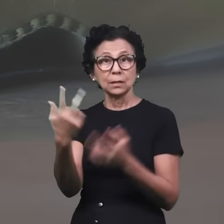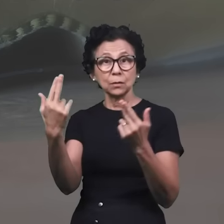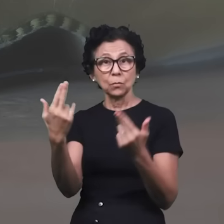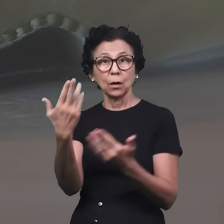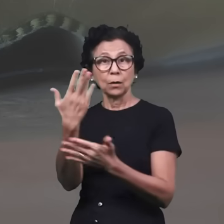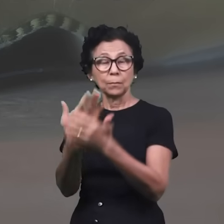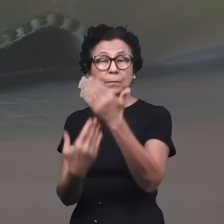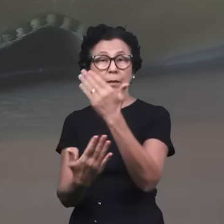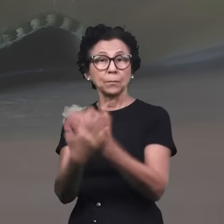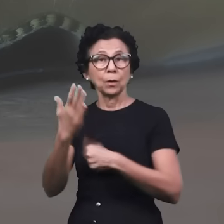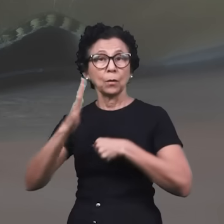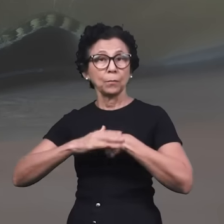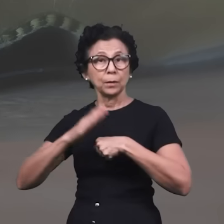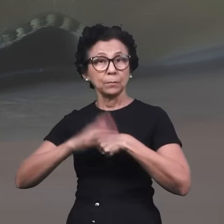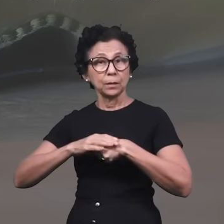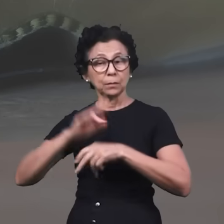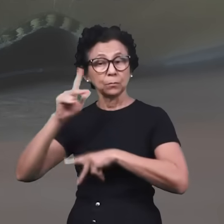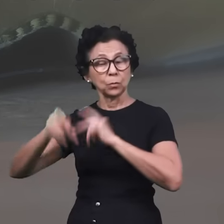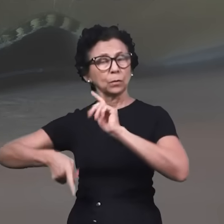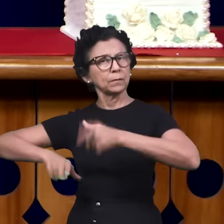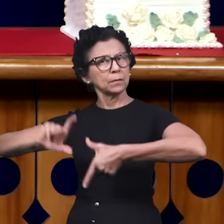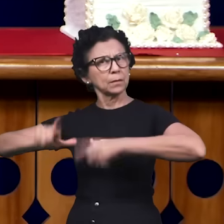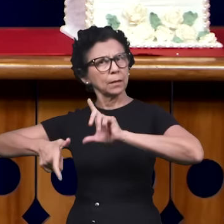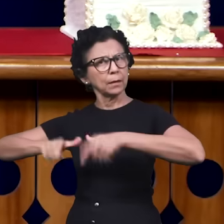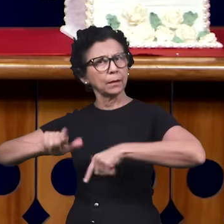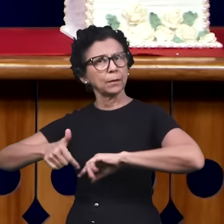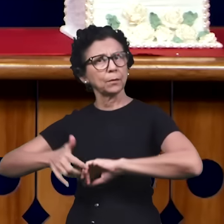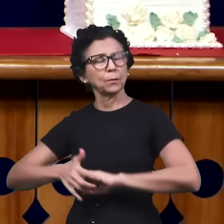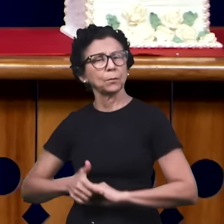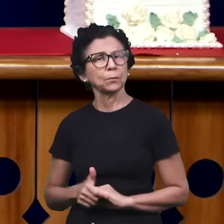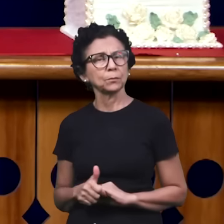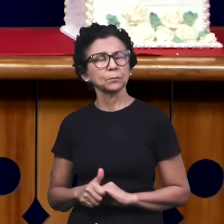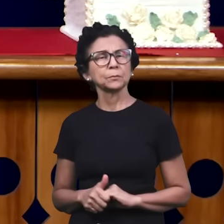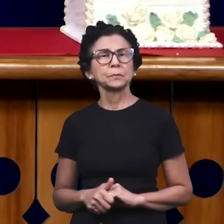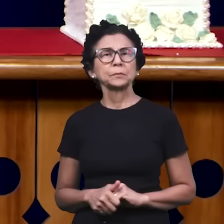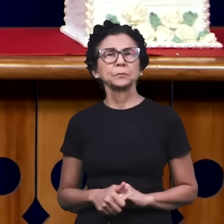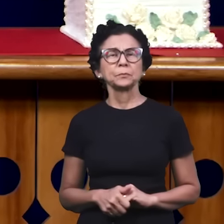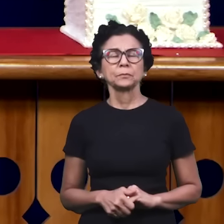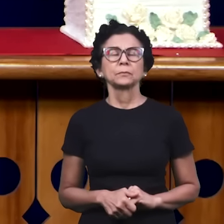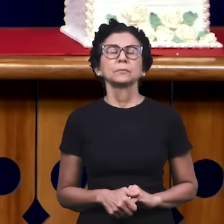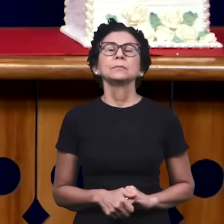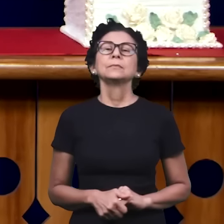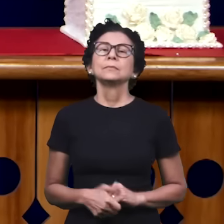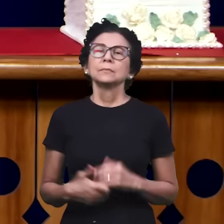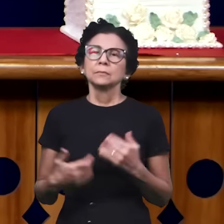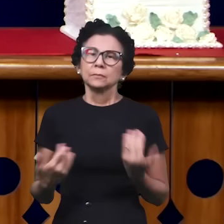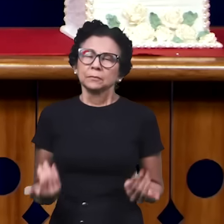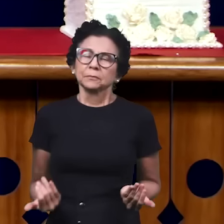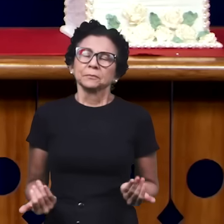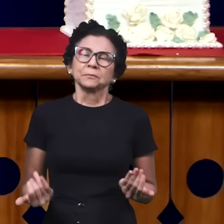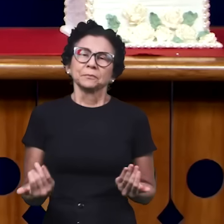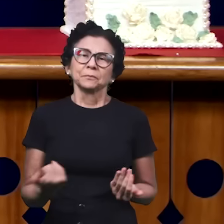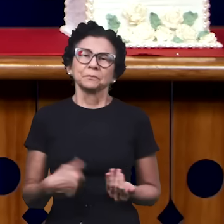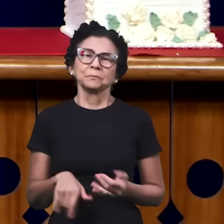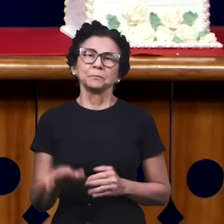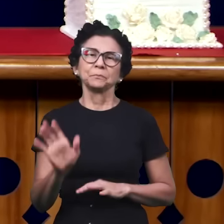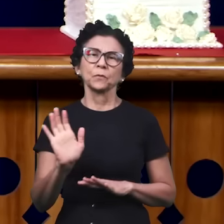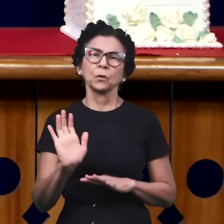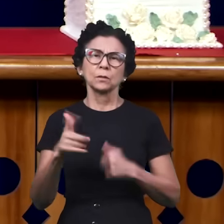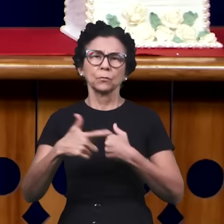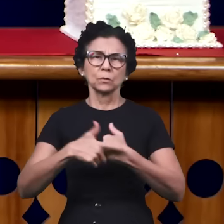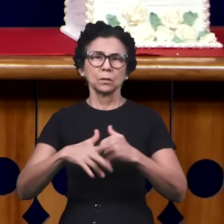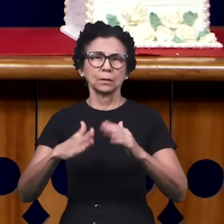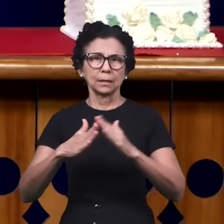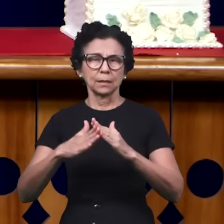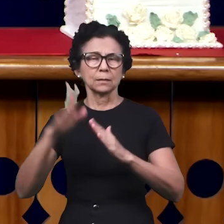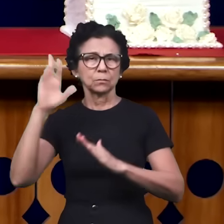mão, ó casa de Israel. Meus irmãos, nós estamos falando sobre a instrumentalidade. E aí eu já faço um convite